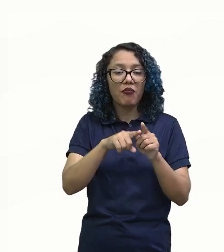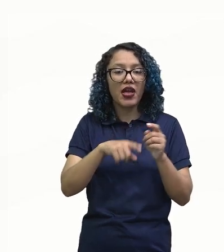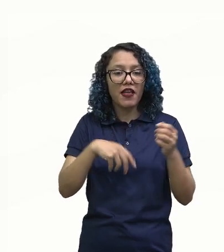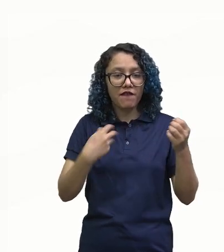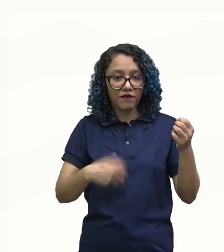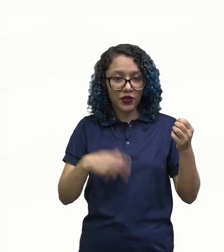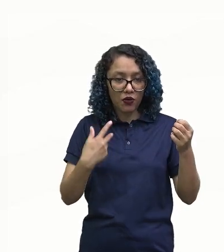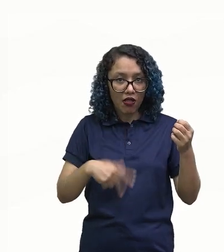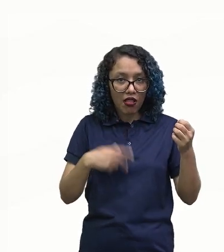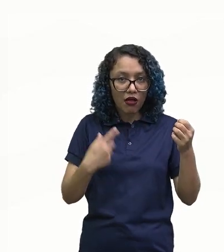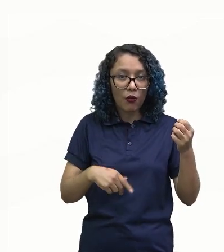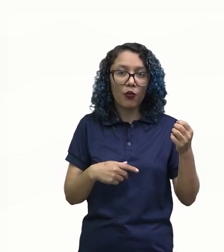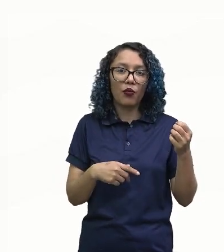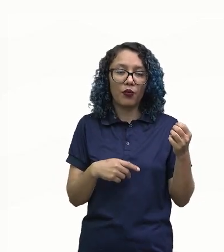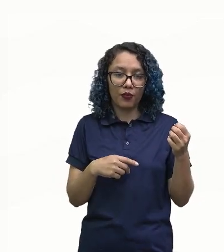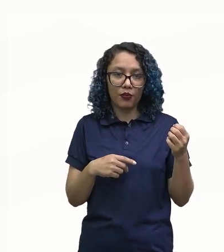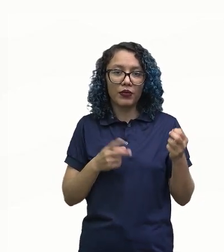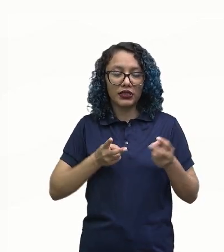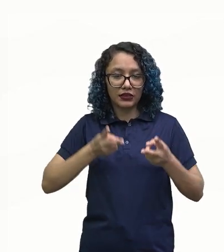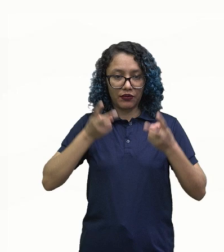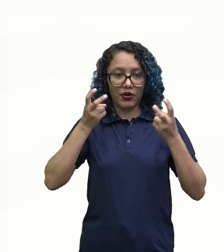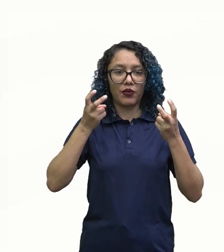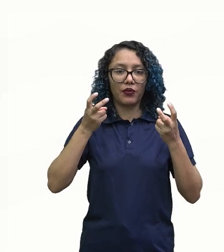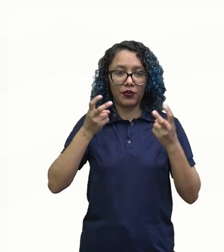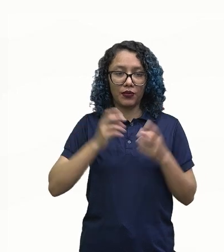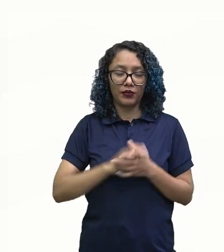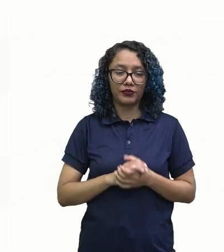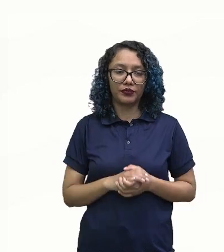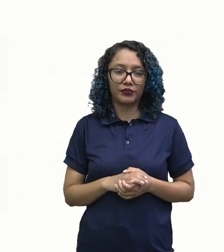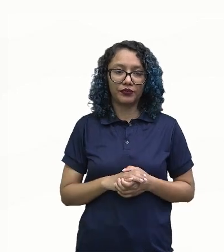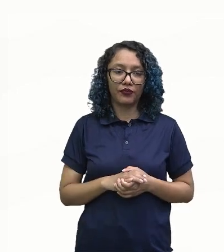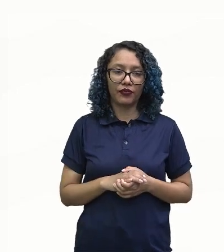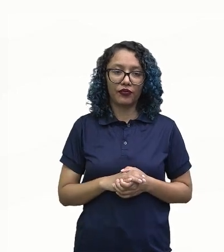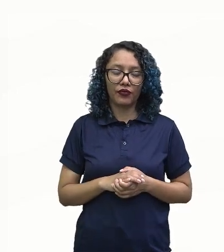né, na parte